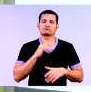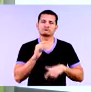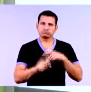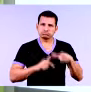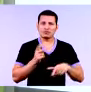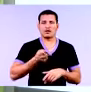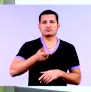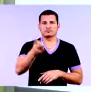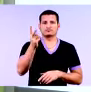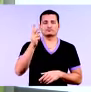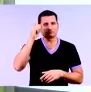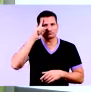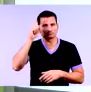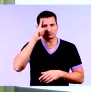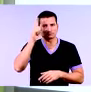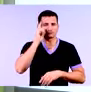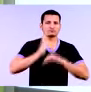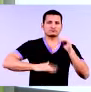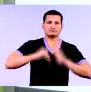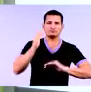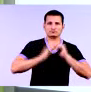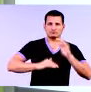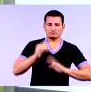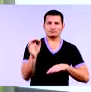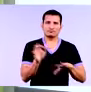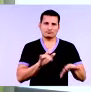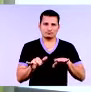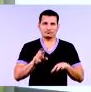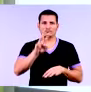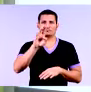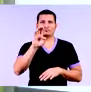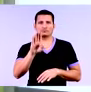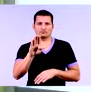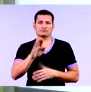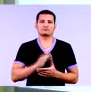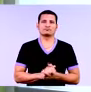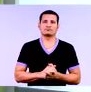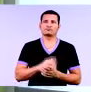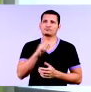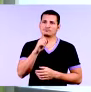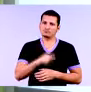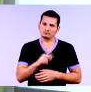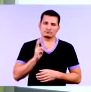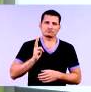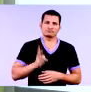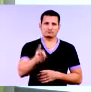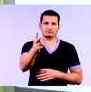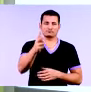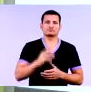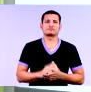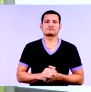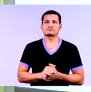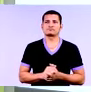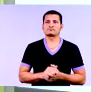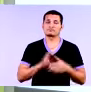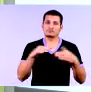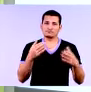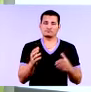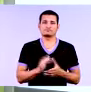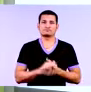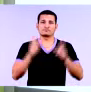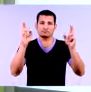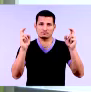diariamente quando profissionais como programadores na web. Isso é constante. Então, esses temas que